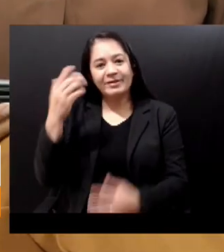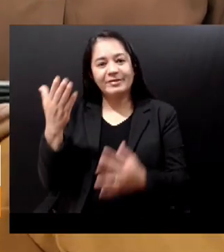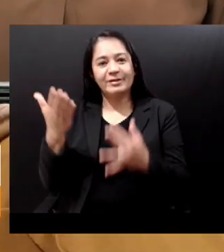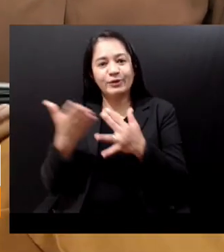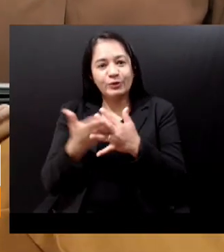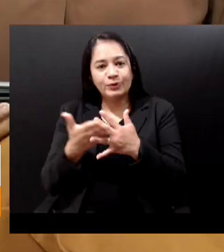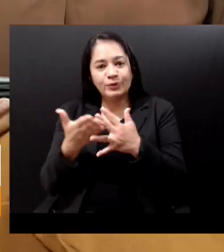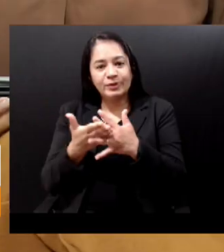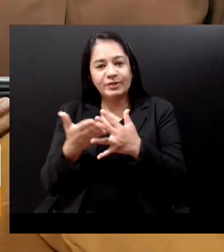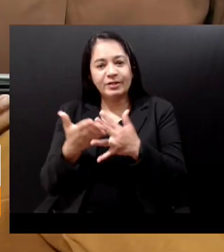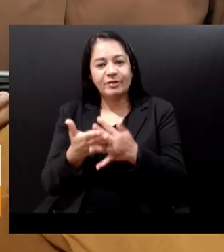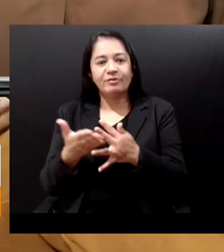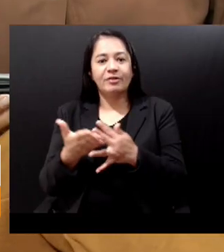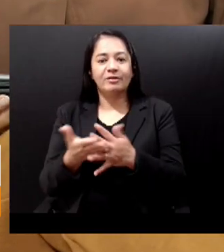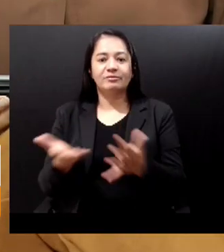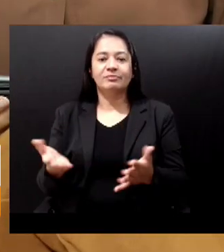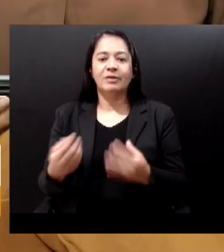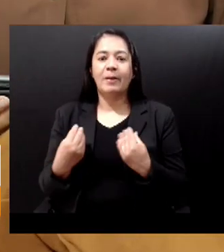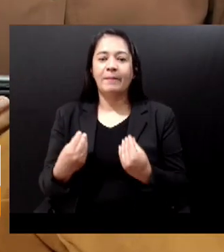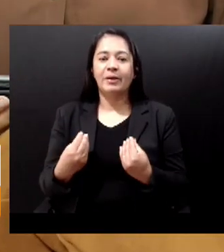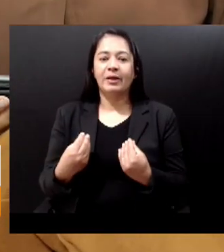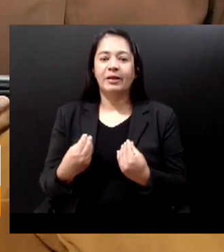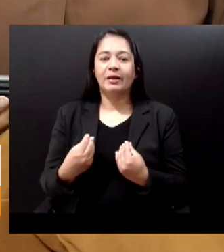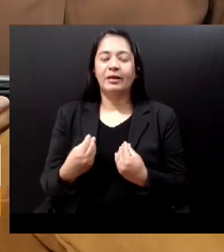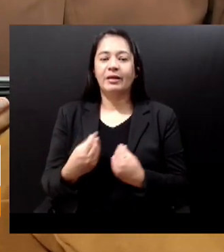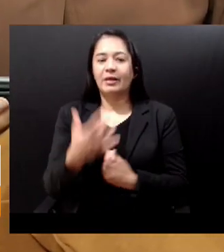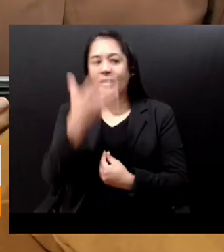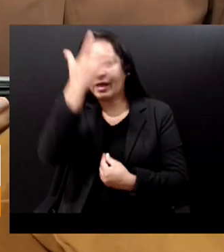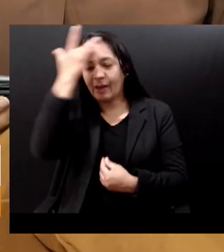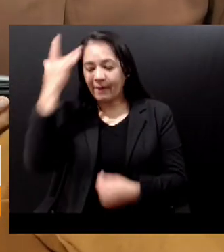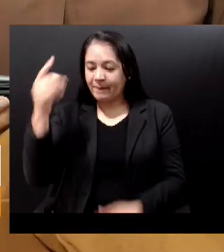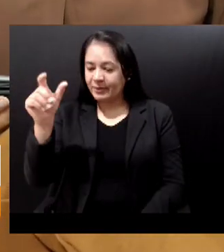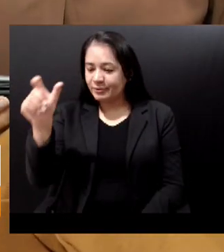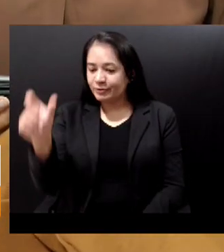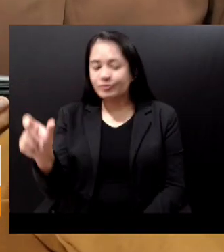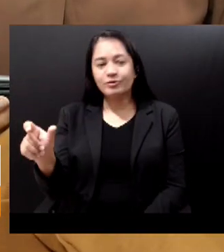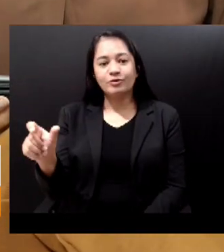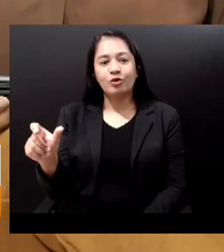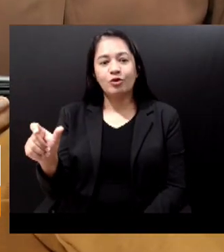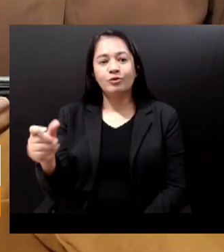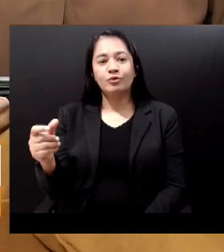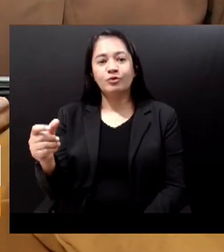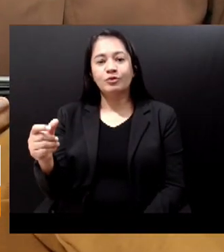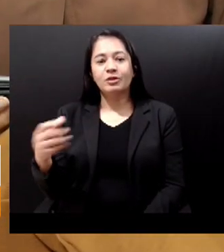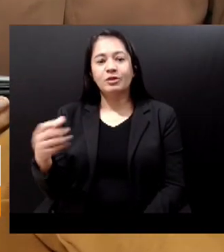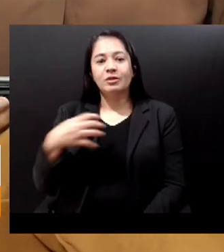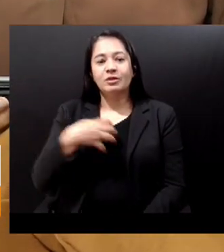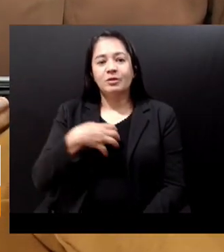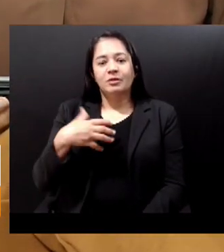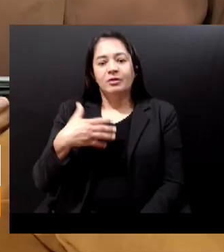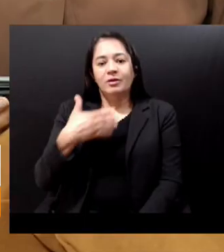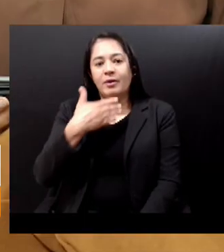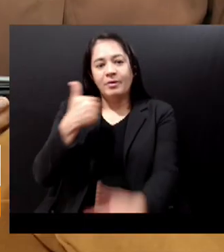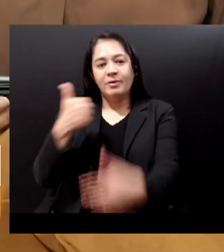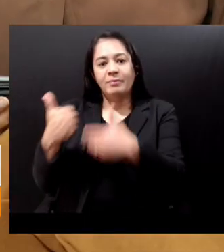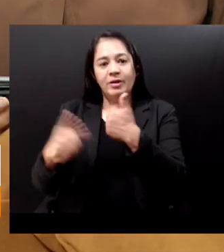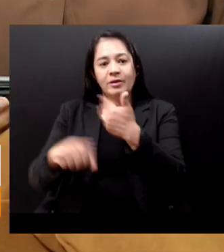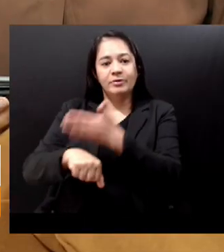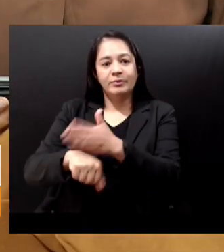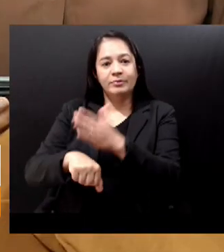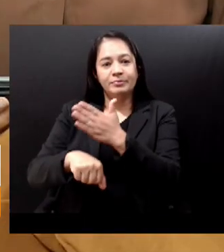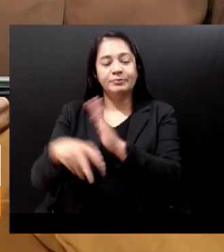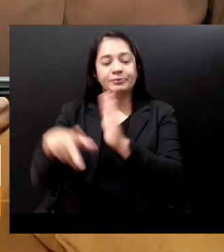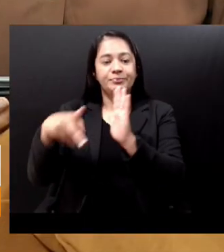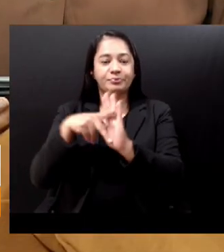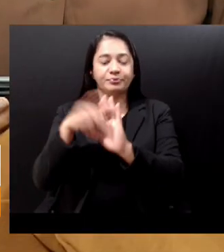Pomodoro, para que a pessoa individualmente se sinta melhor nessa prática de atividade Uhum, física. uhum. Então a pausa